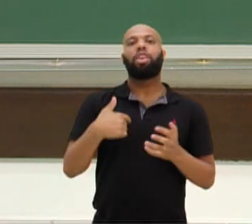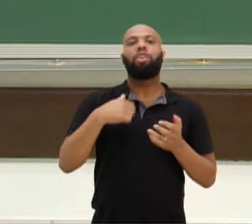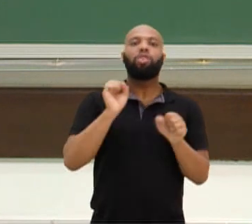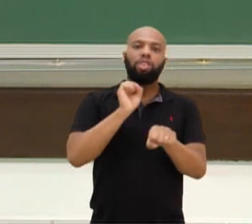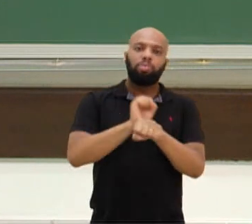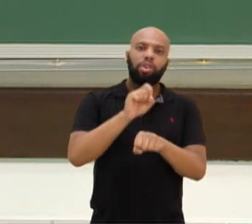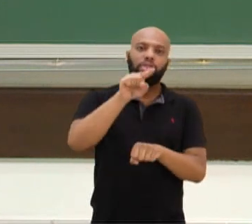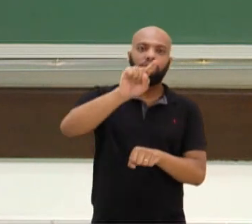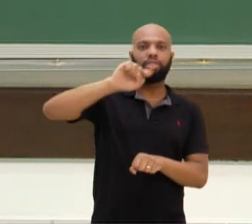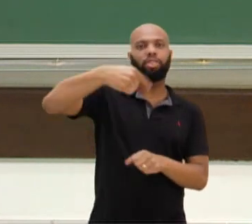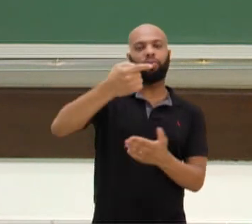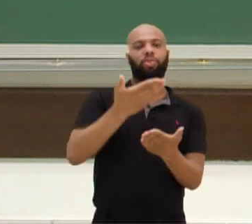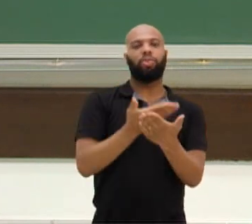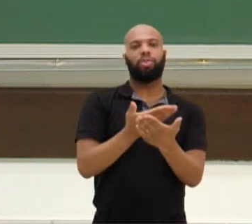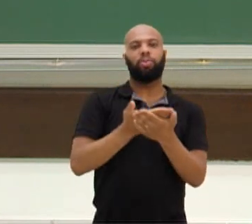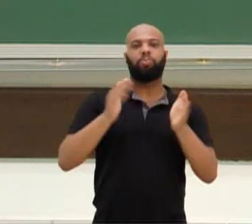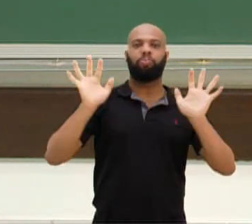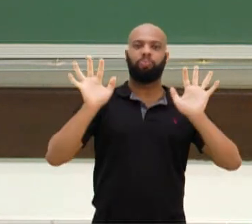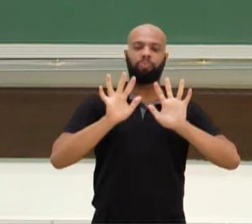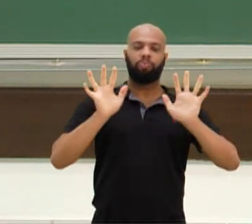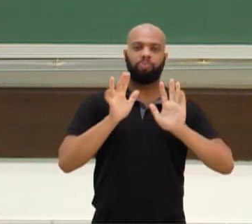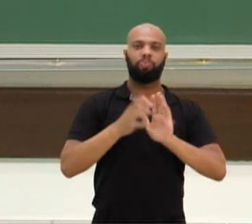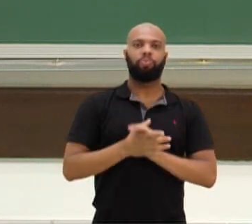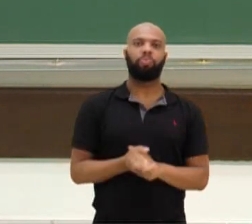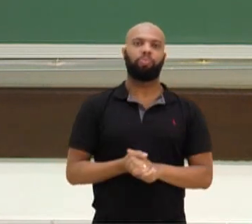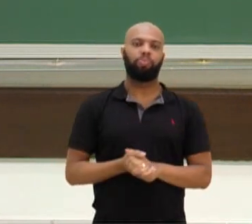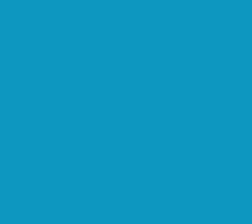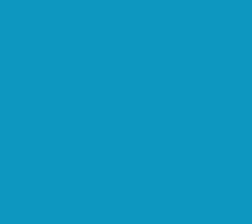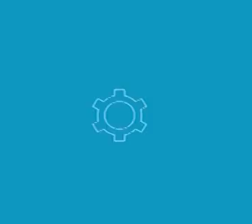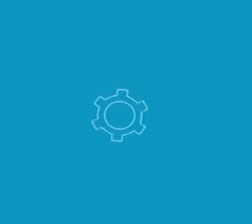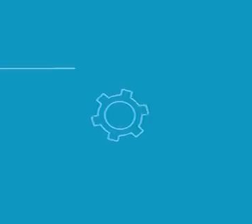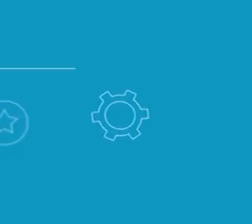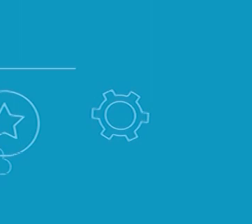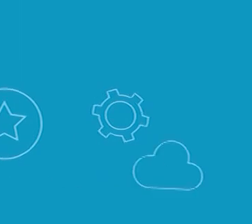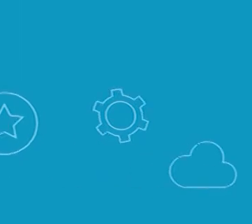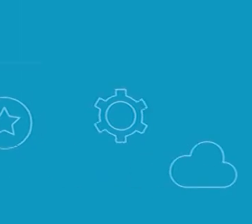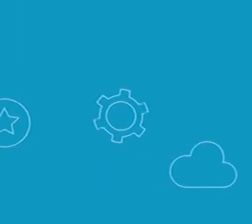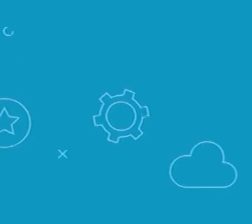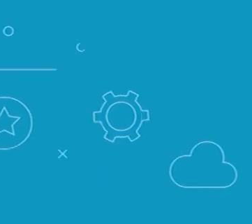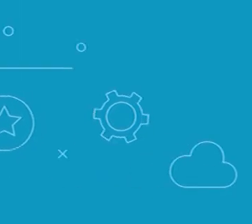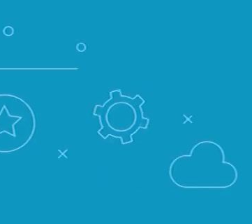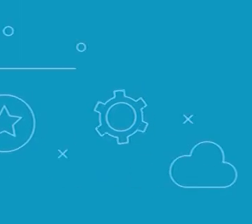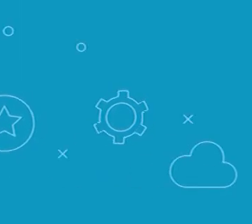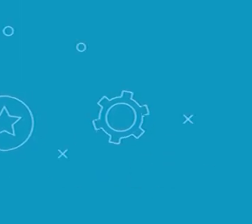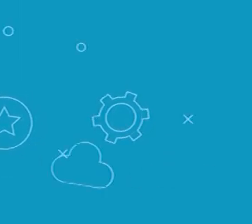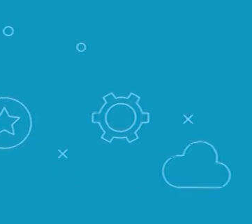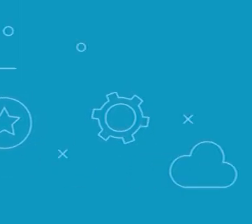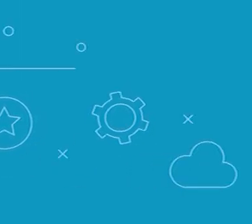aula.